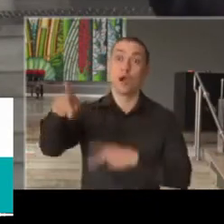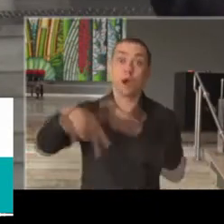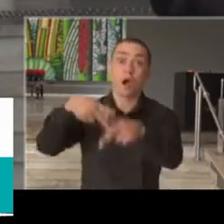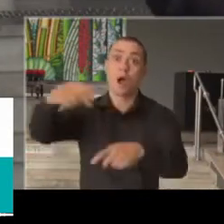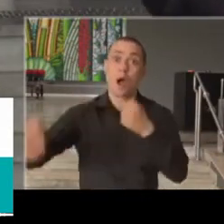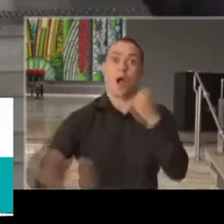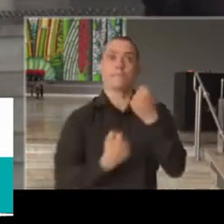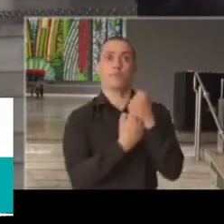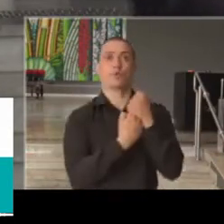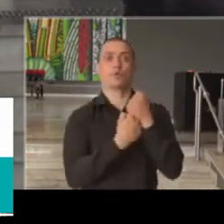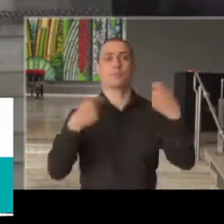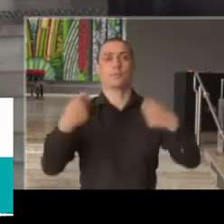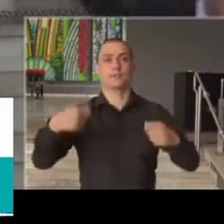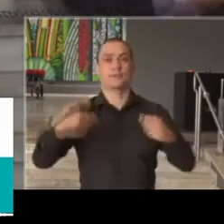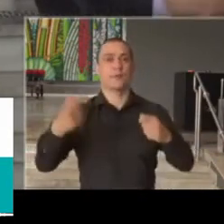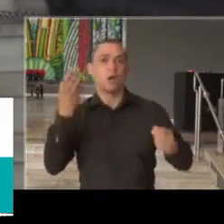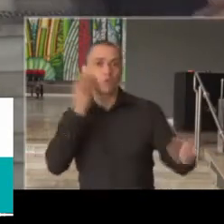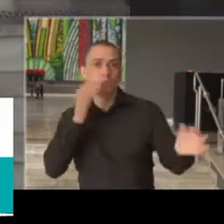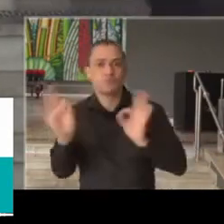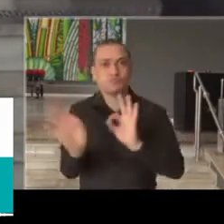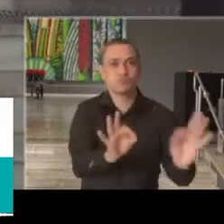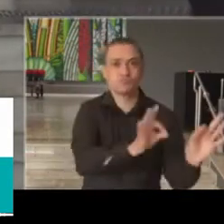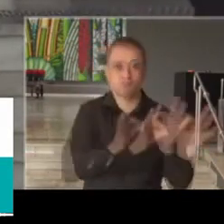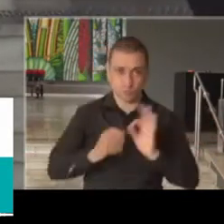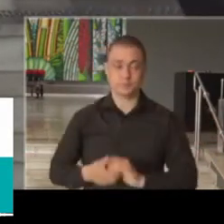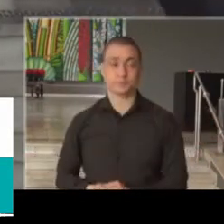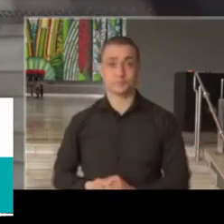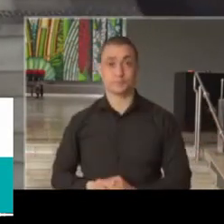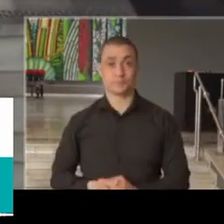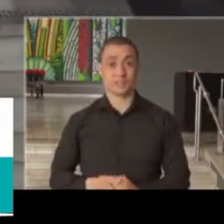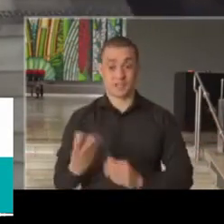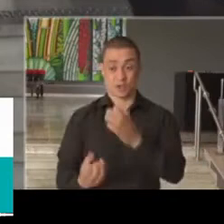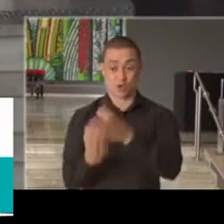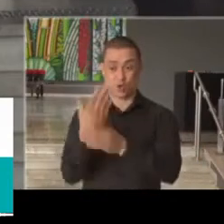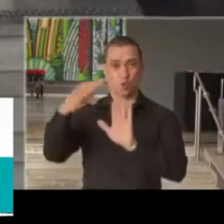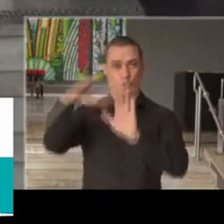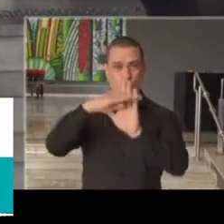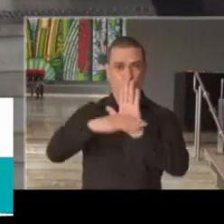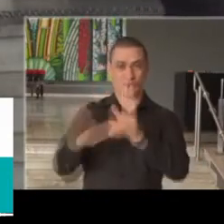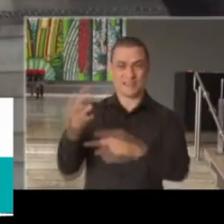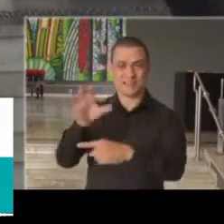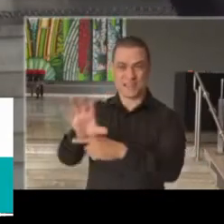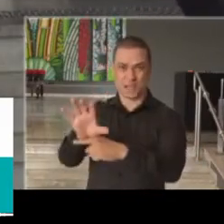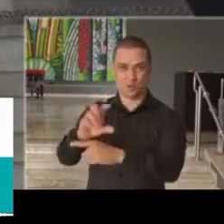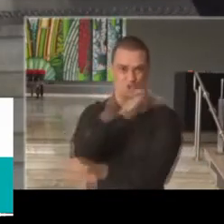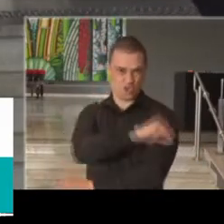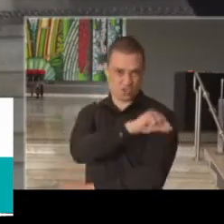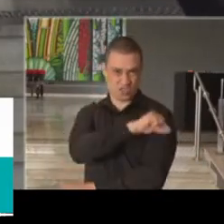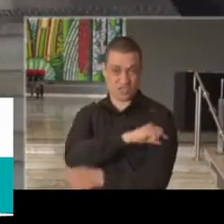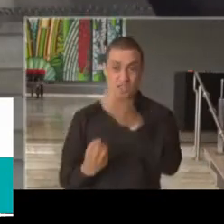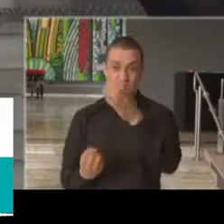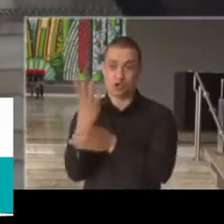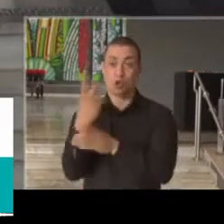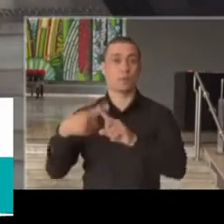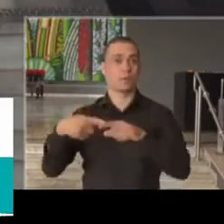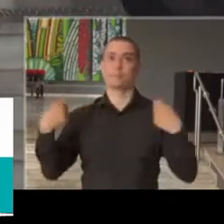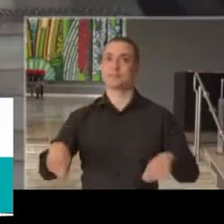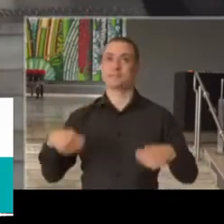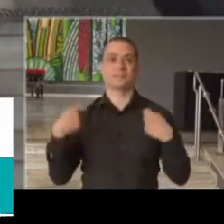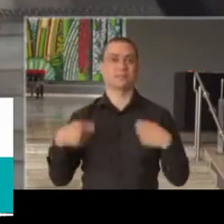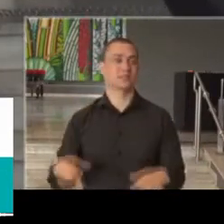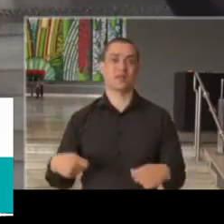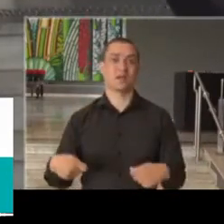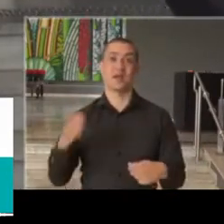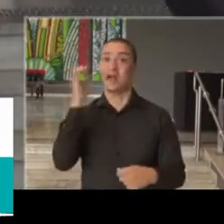ajudando nas medidas de prevenção. A criação de um programa estadual de imunização ocorre na necessidade